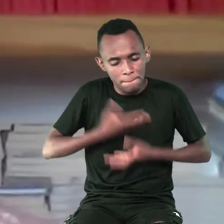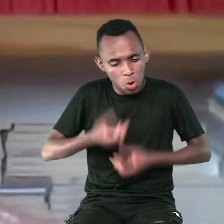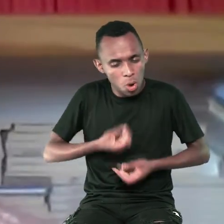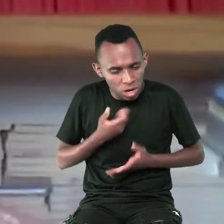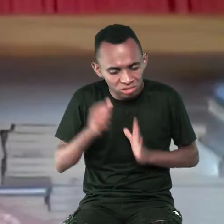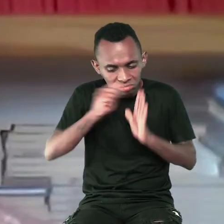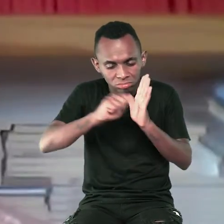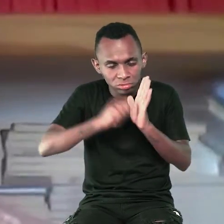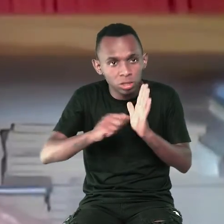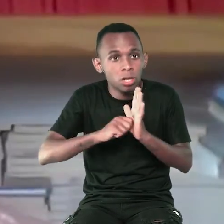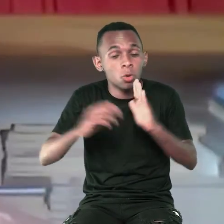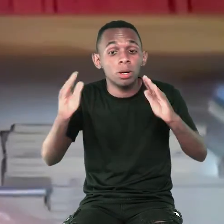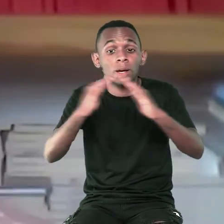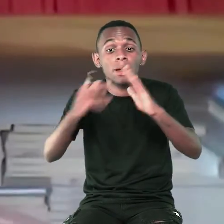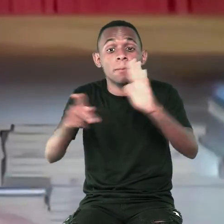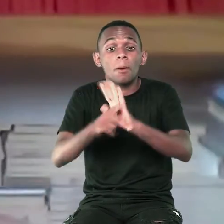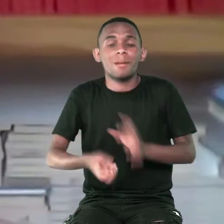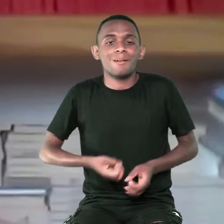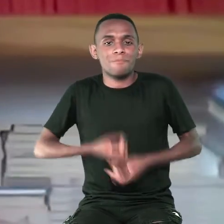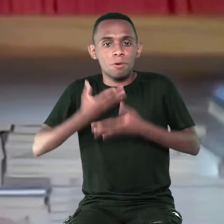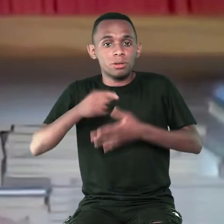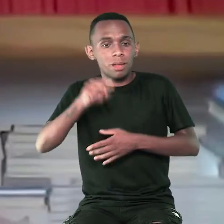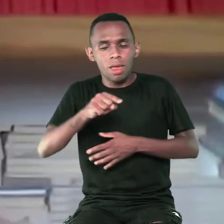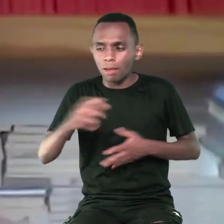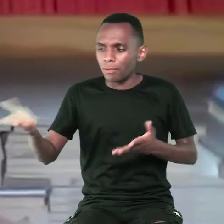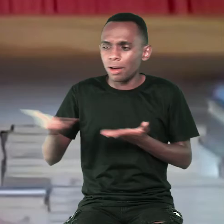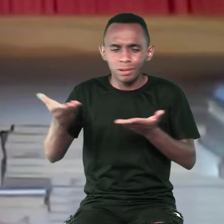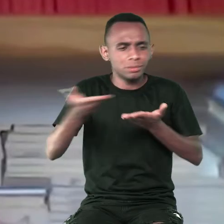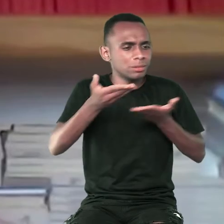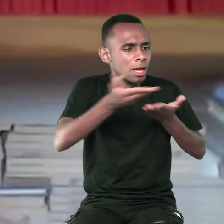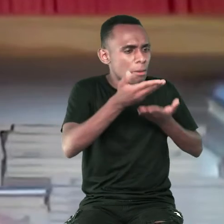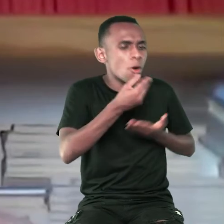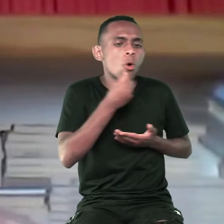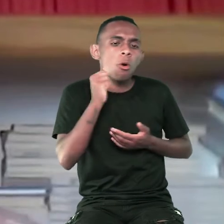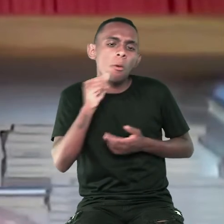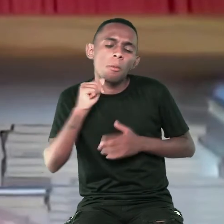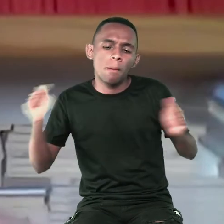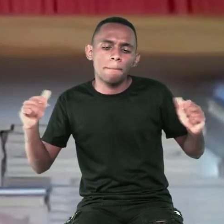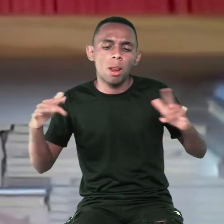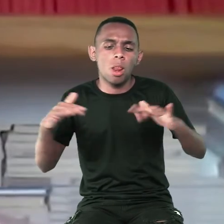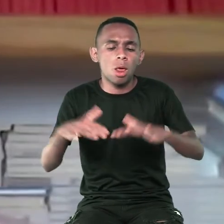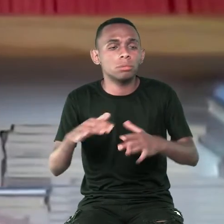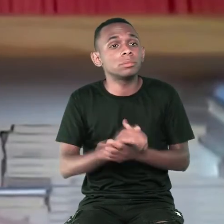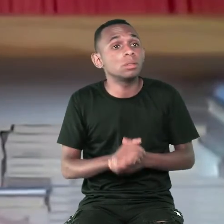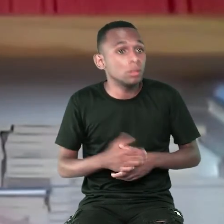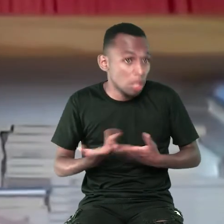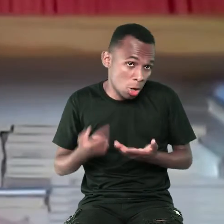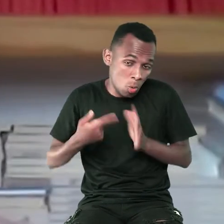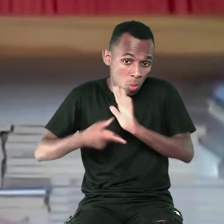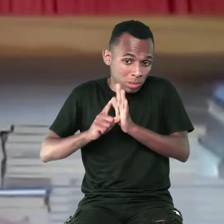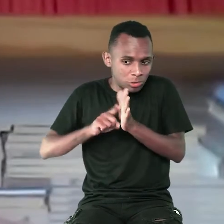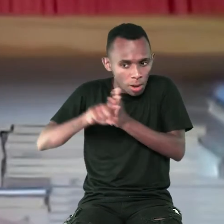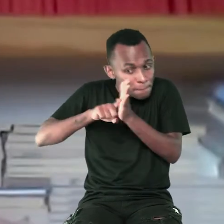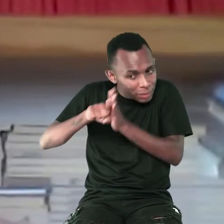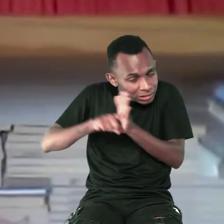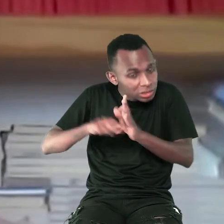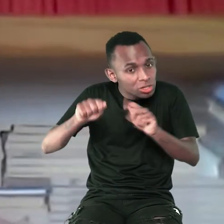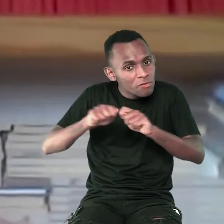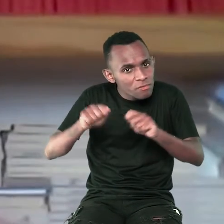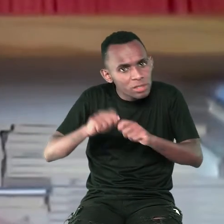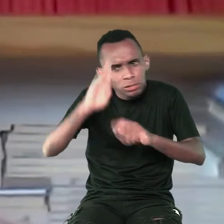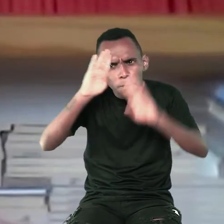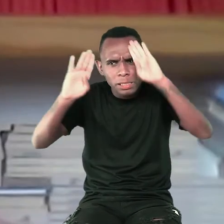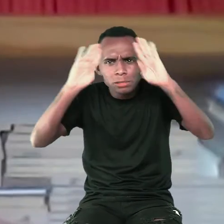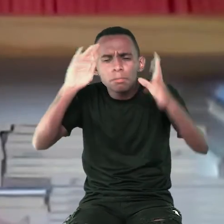Eu crio uma casa da poesia e essa casa vai recebendo esses poetas. E isso aqui foi uma pesquisa que eu fiz, assim, dos